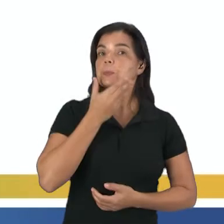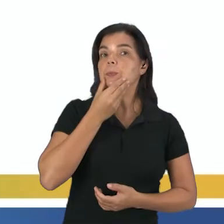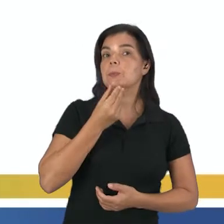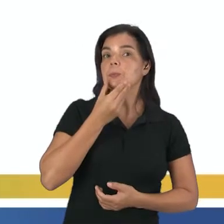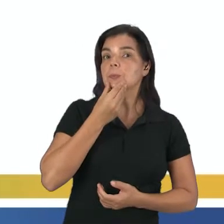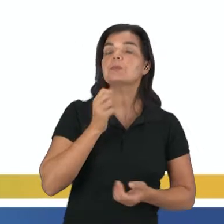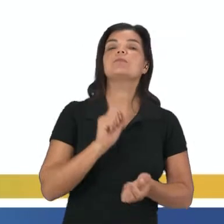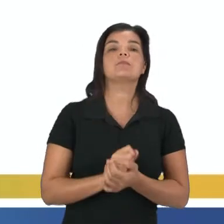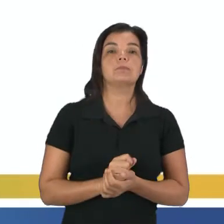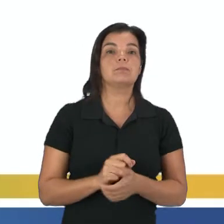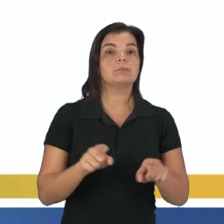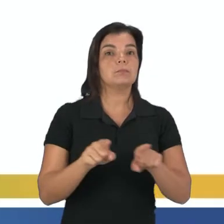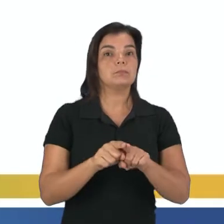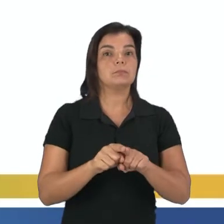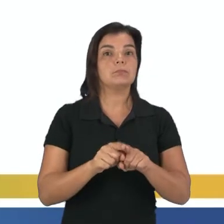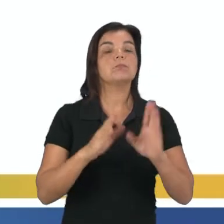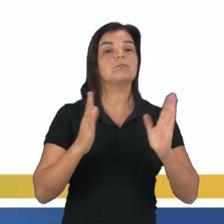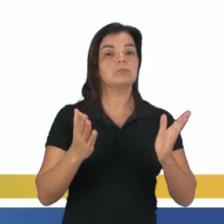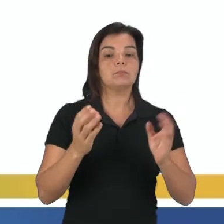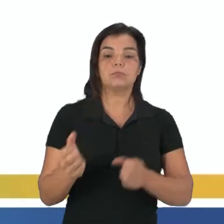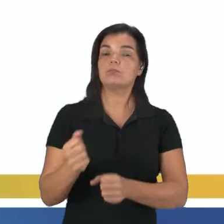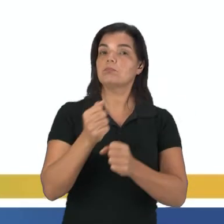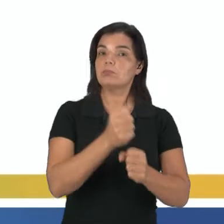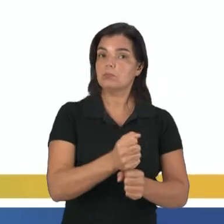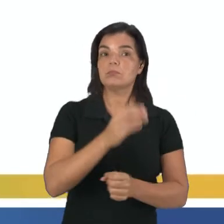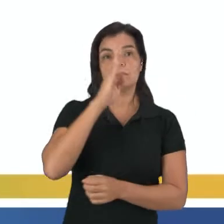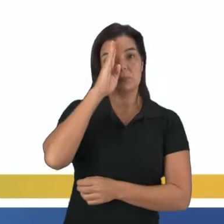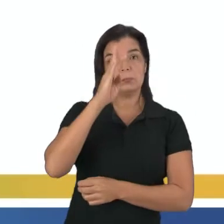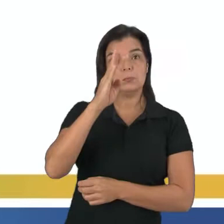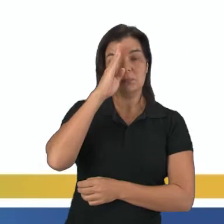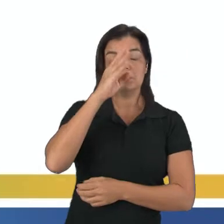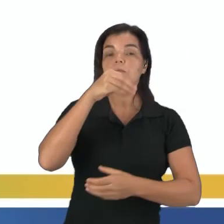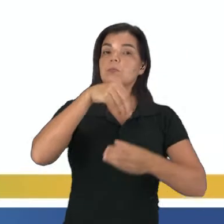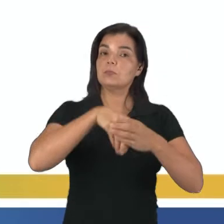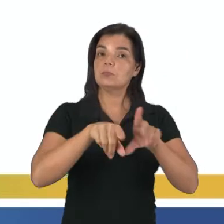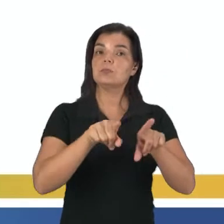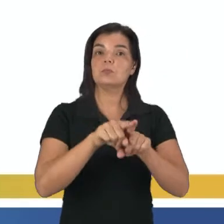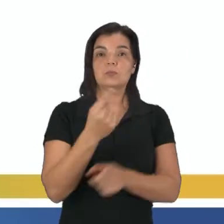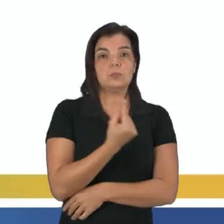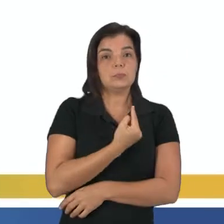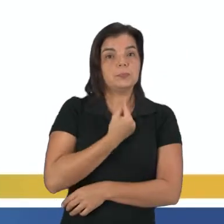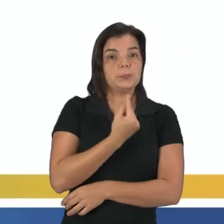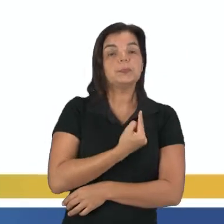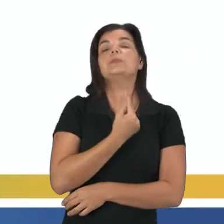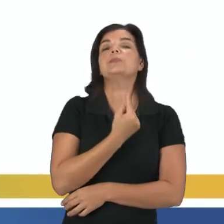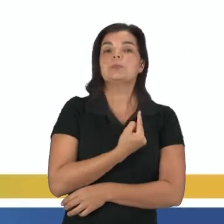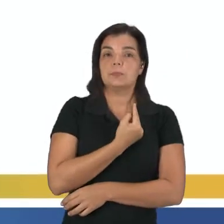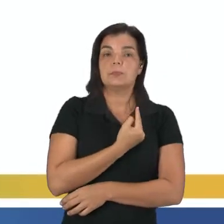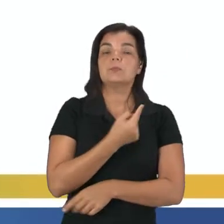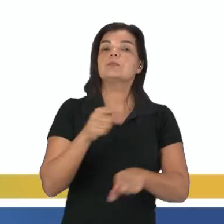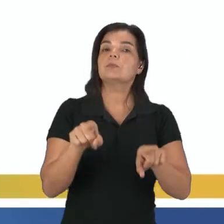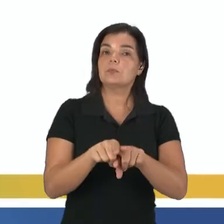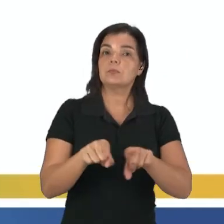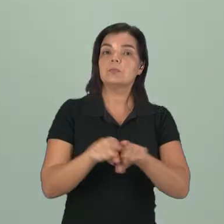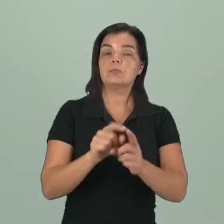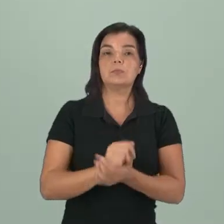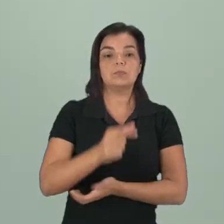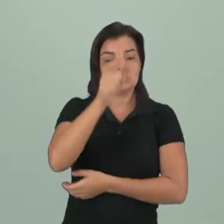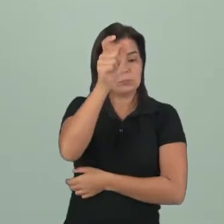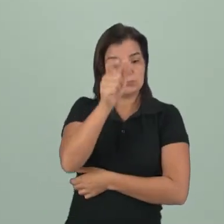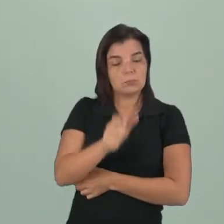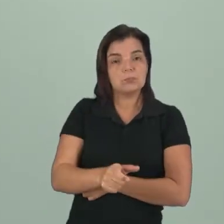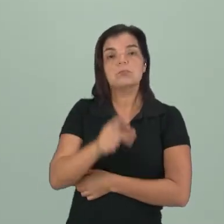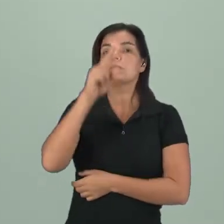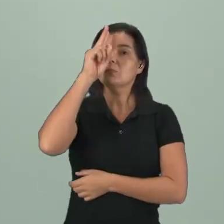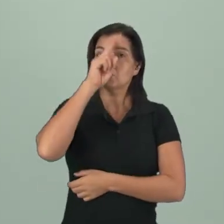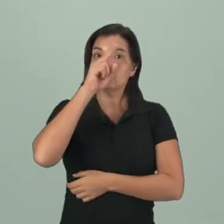ele passa a ser colocado nessa posição central, dentro do individualismo, certo? Ele passa a ser esse centro da